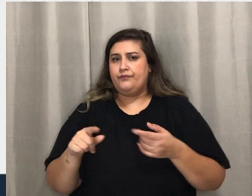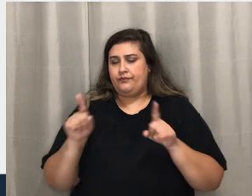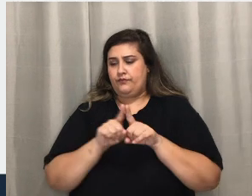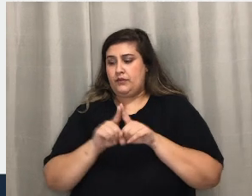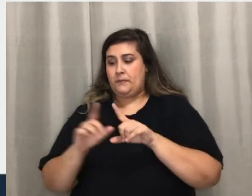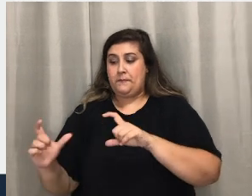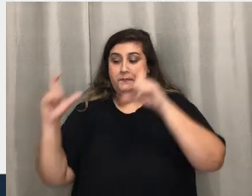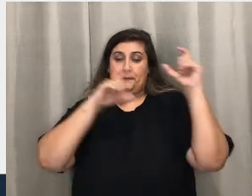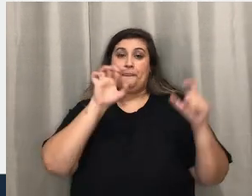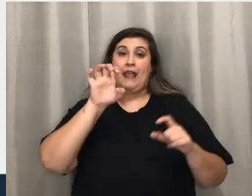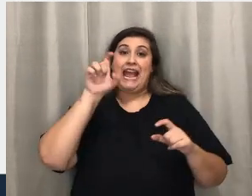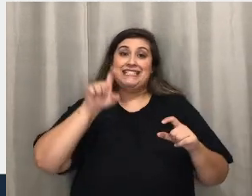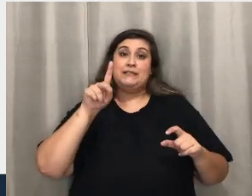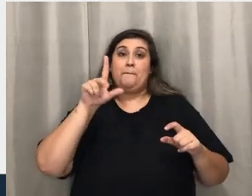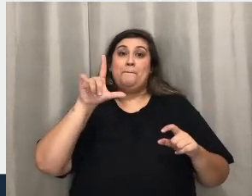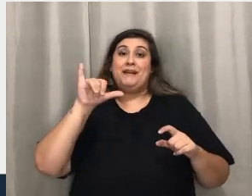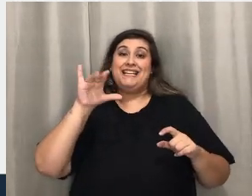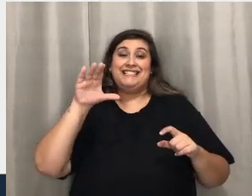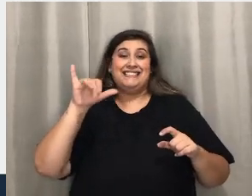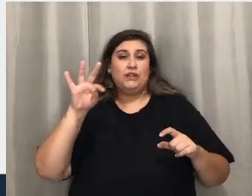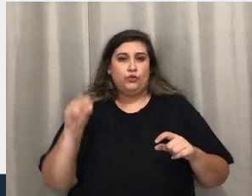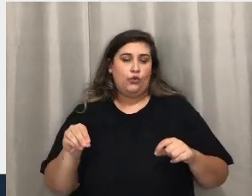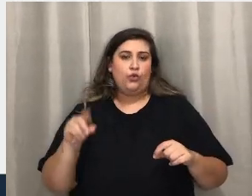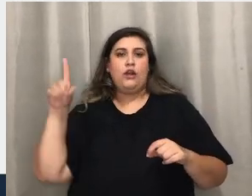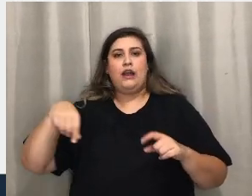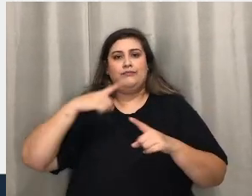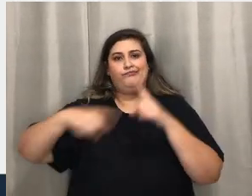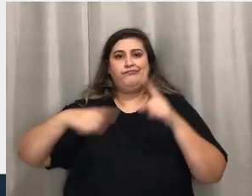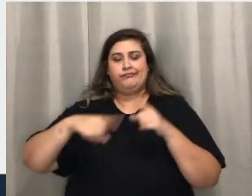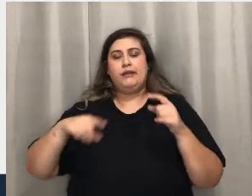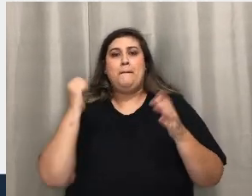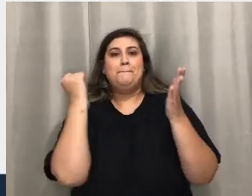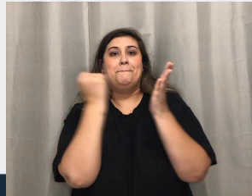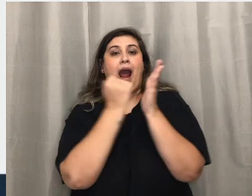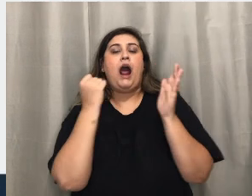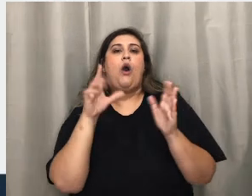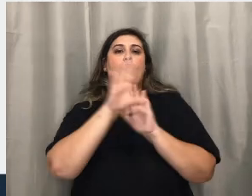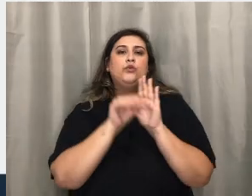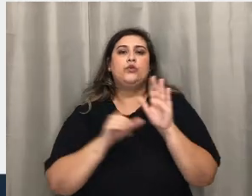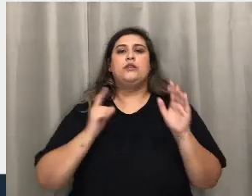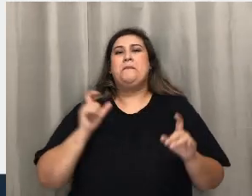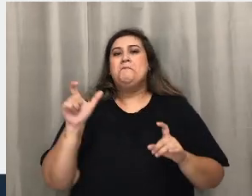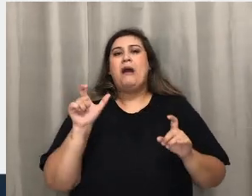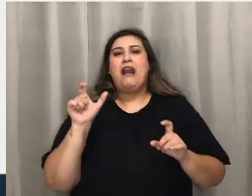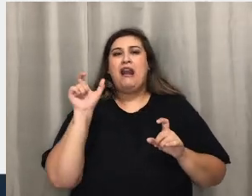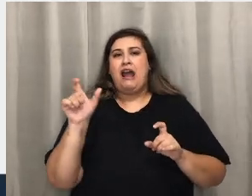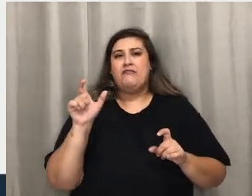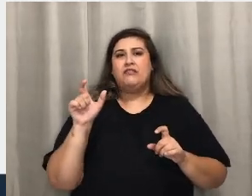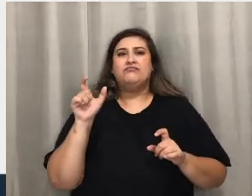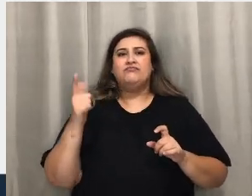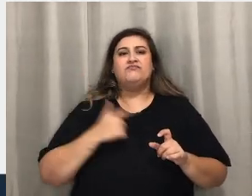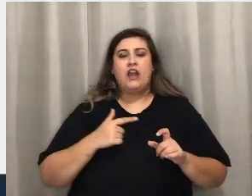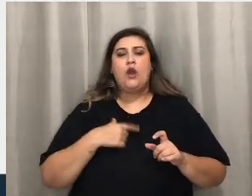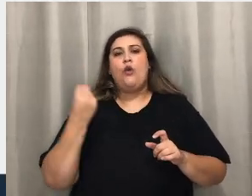E explícito, você vai deixar marcado quando é um conteúdo que tem algum palavrão ou de cunho